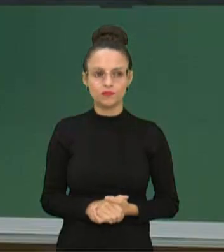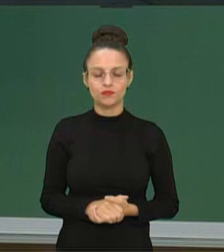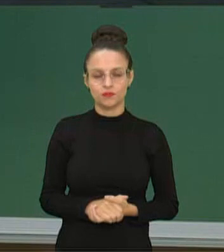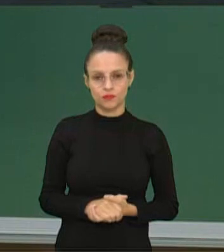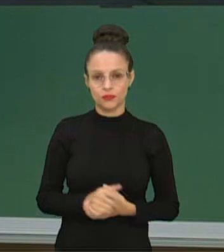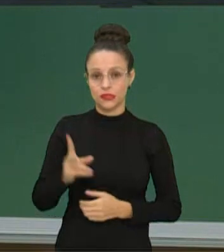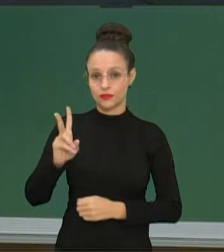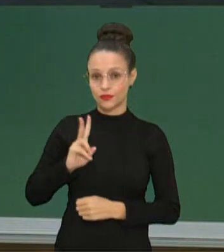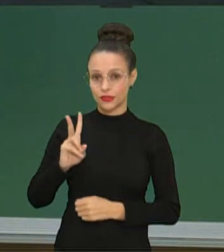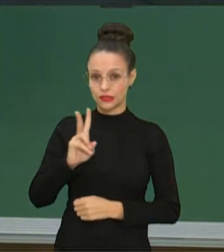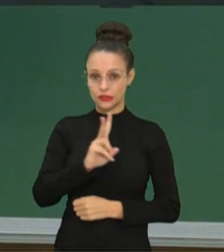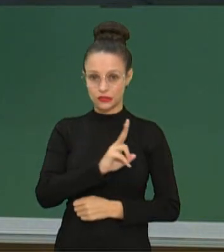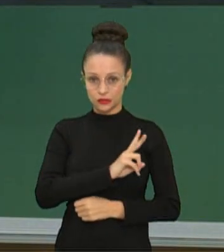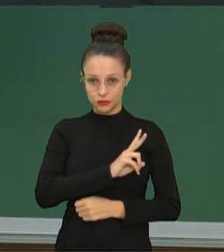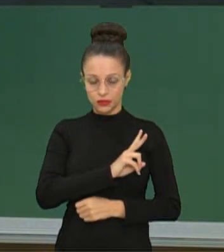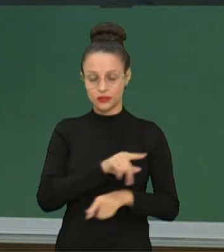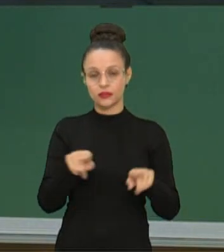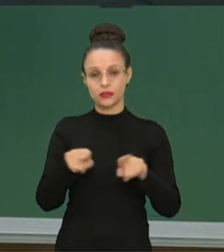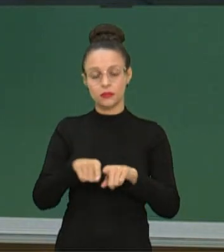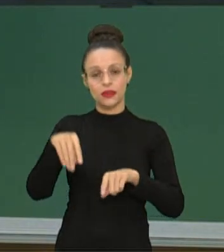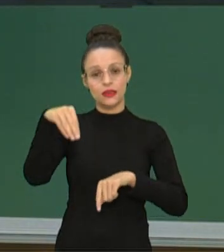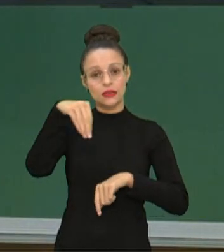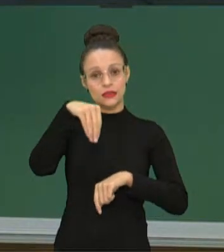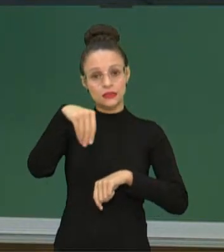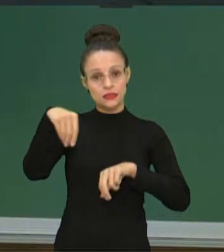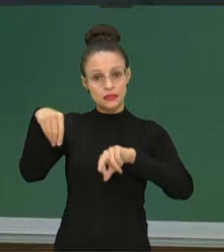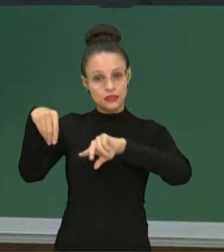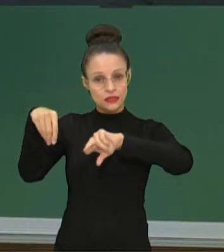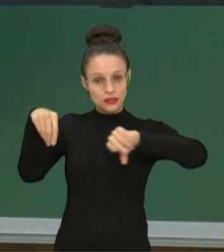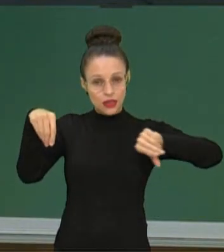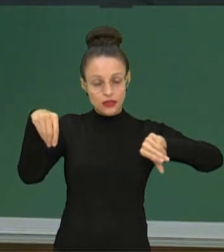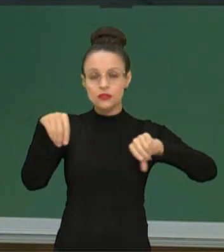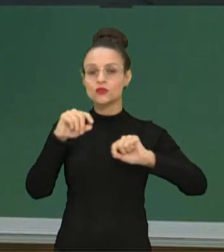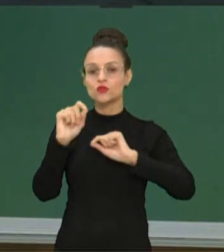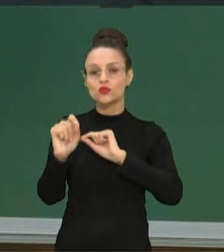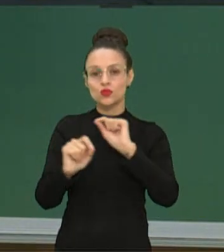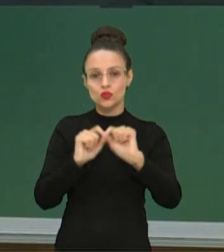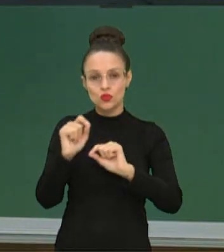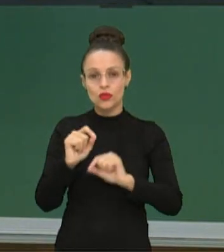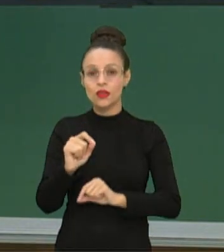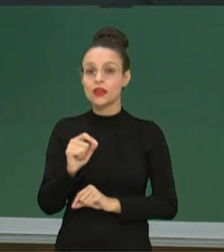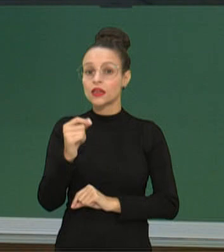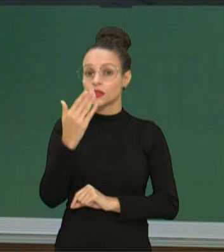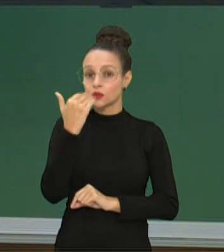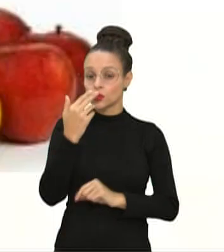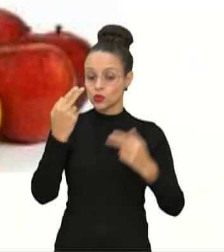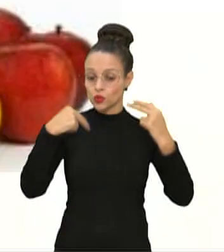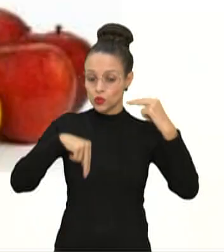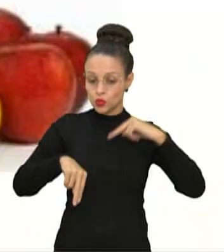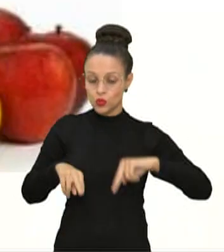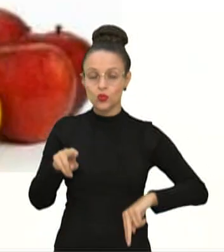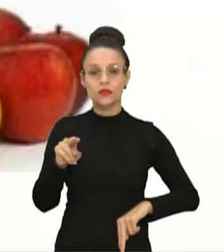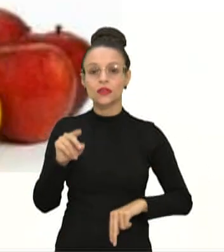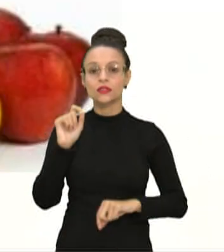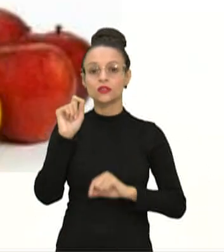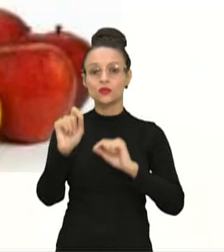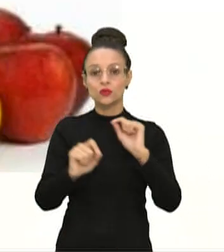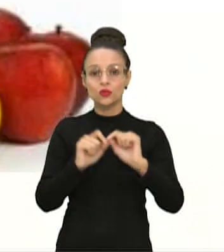as vitaminas e os sais minerais, eles são nutrientes dos alimentos que nós chamamos